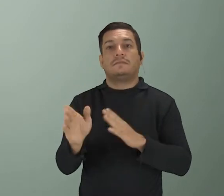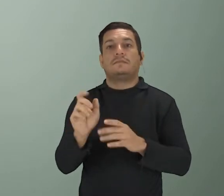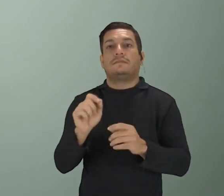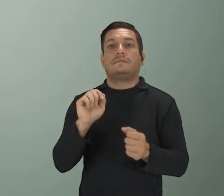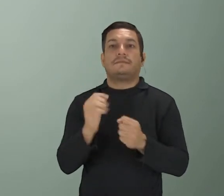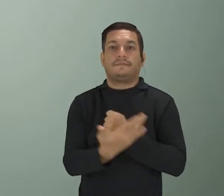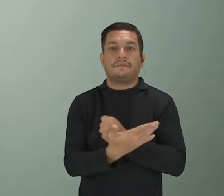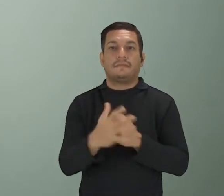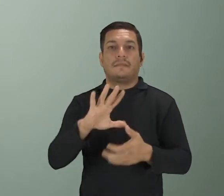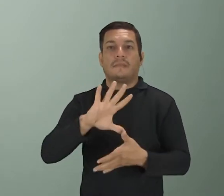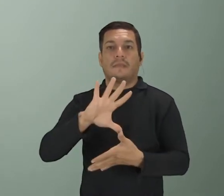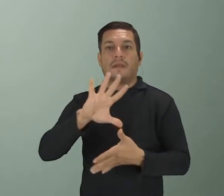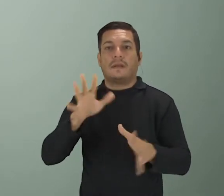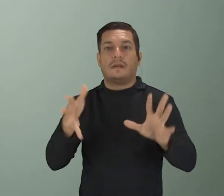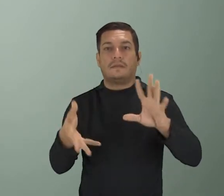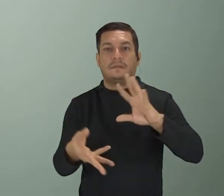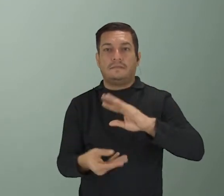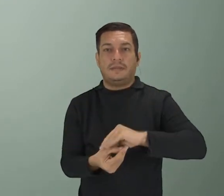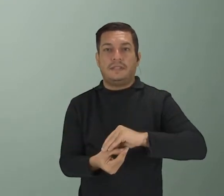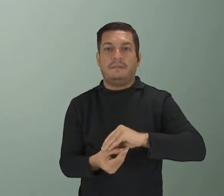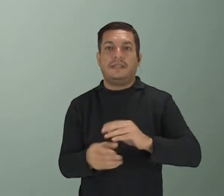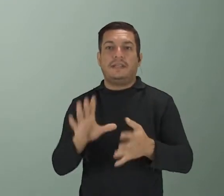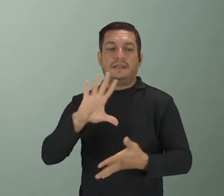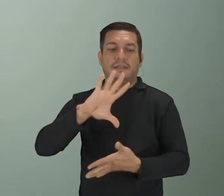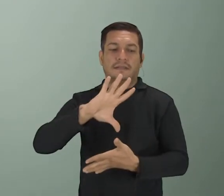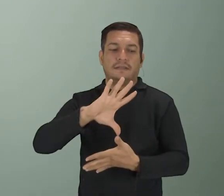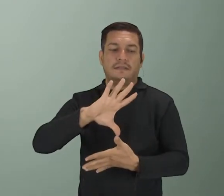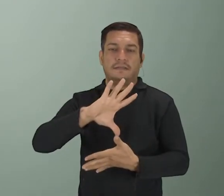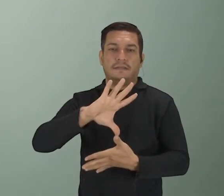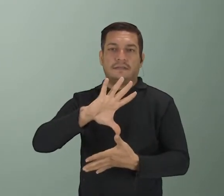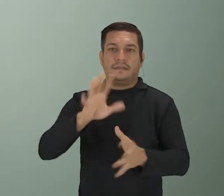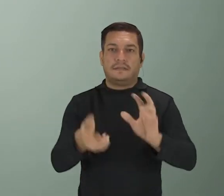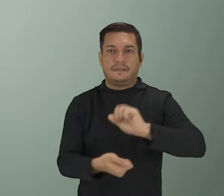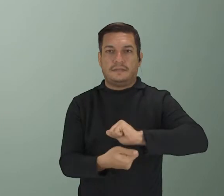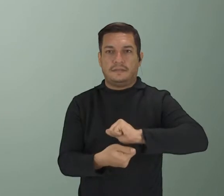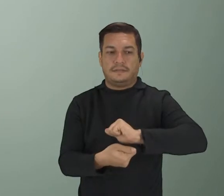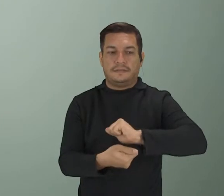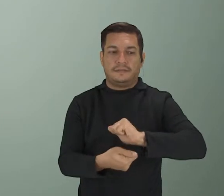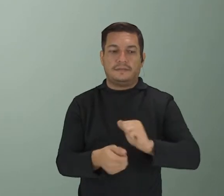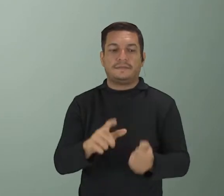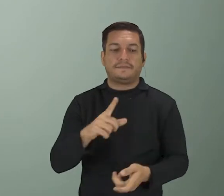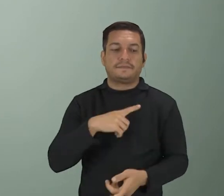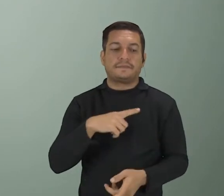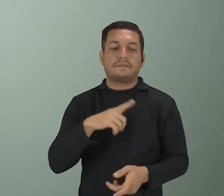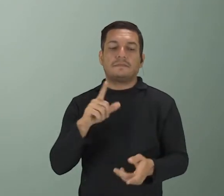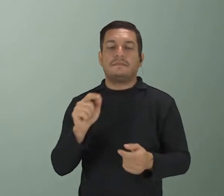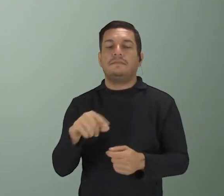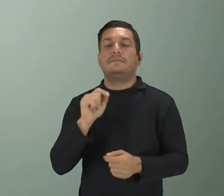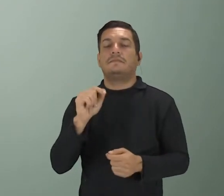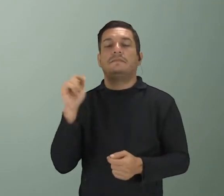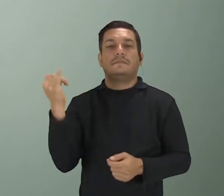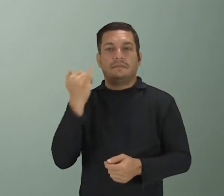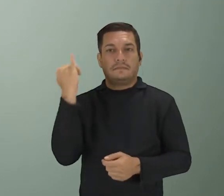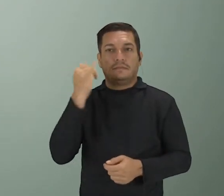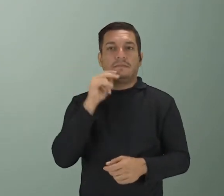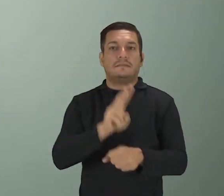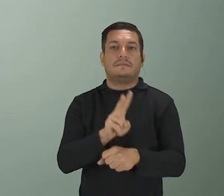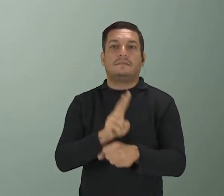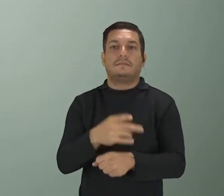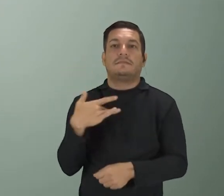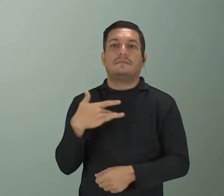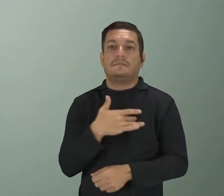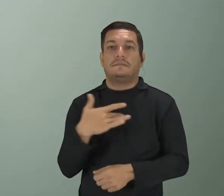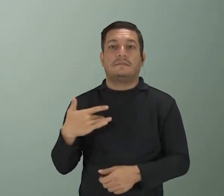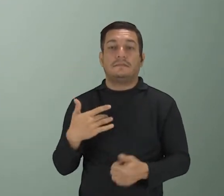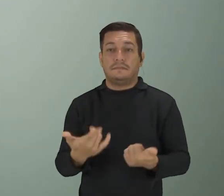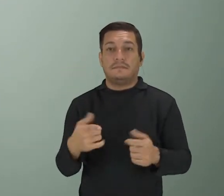de pandemia, é muito complicado, mas você não deve deixar de ter a importância do cuidado com a sua